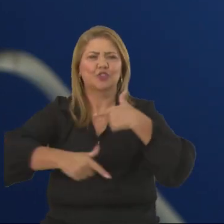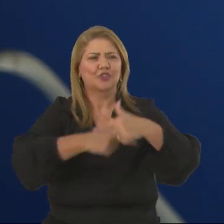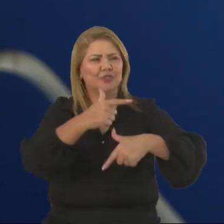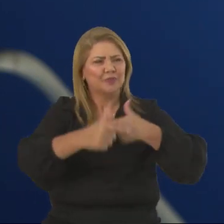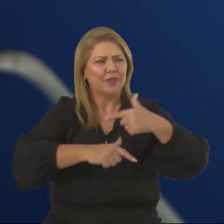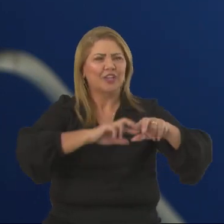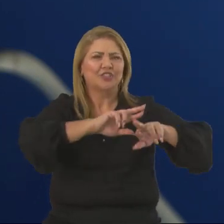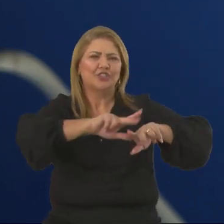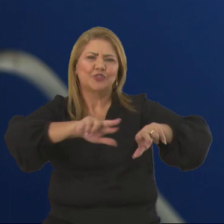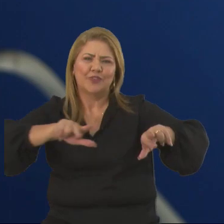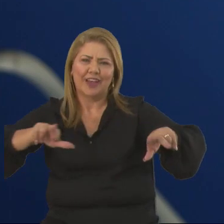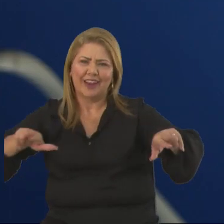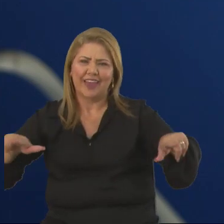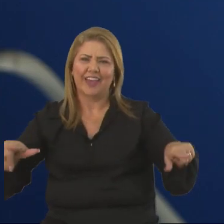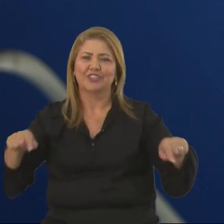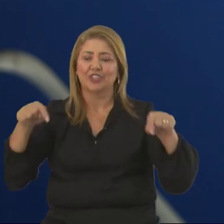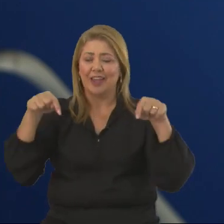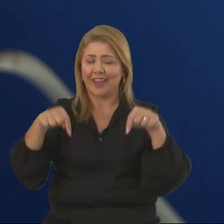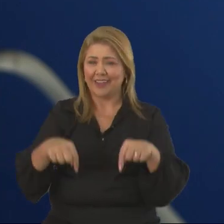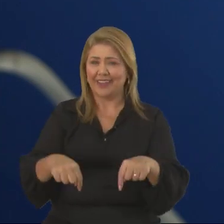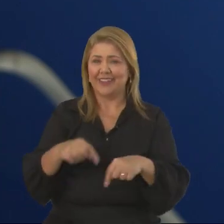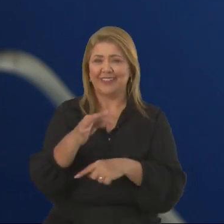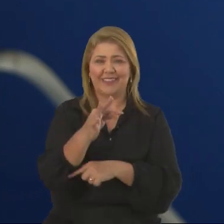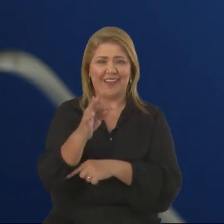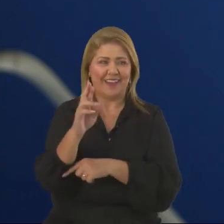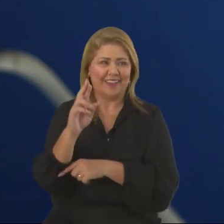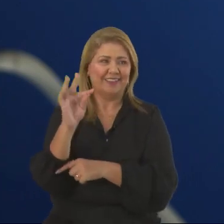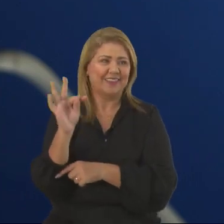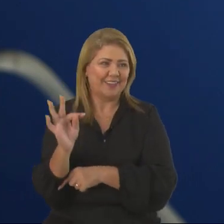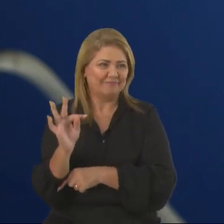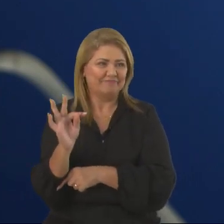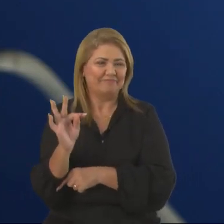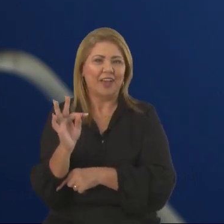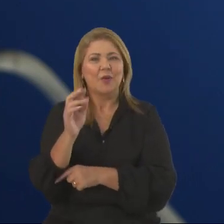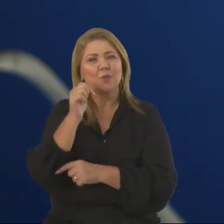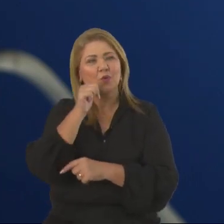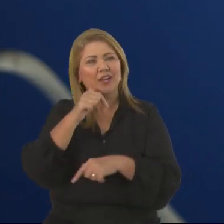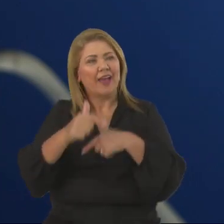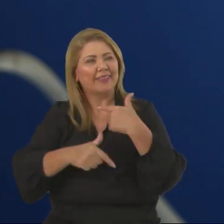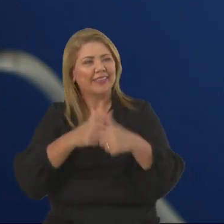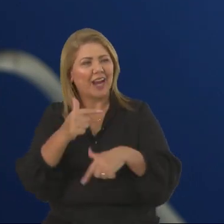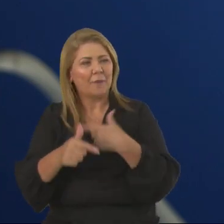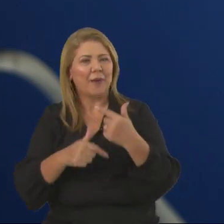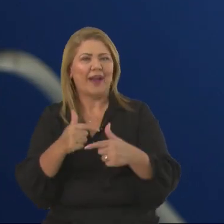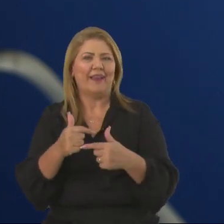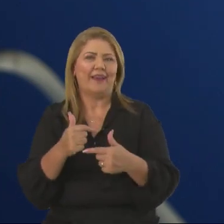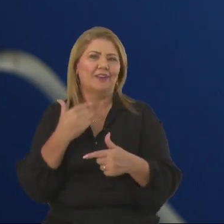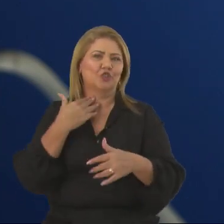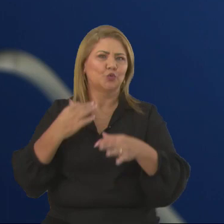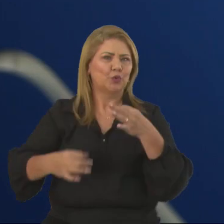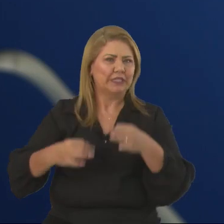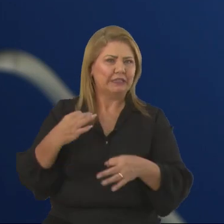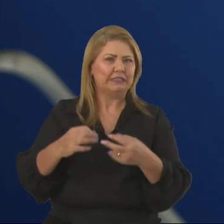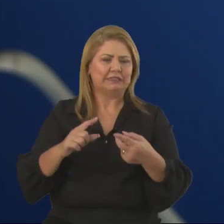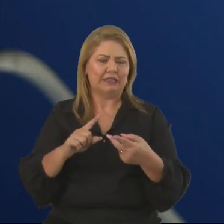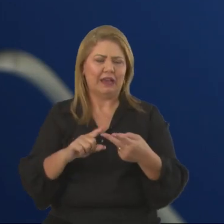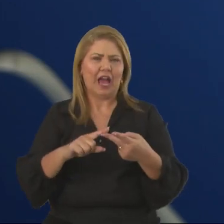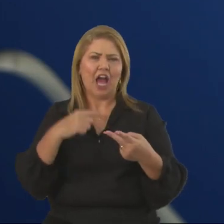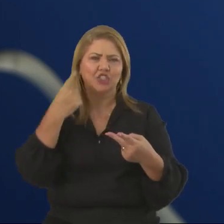profissional no âmbito deste regional. Seja como magistradas, procuradoras de trabalho,